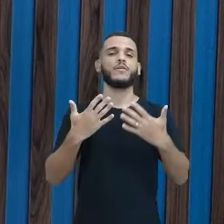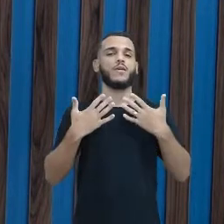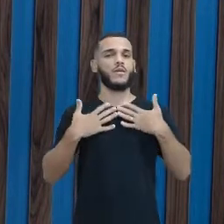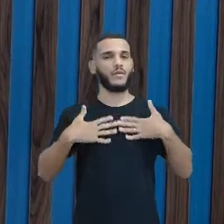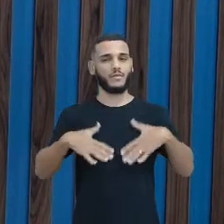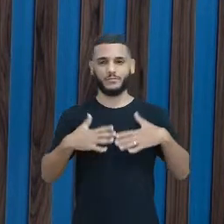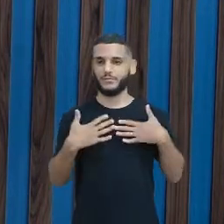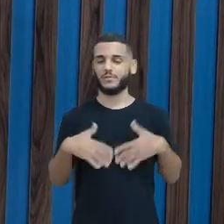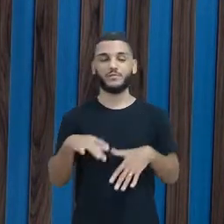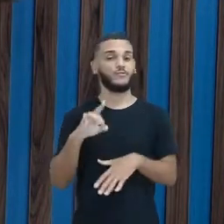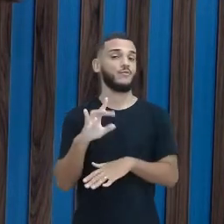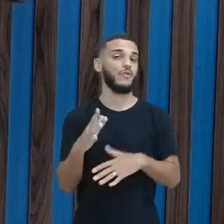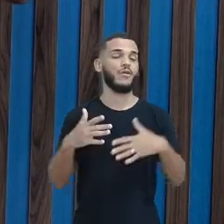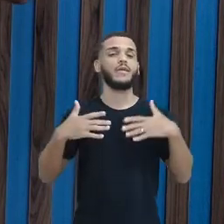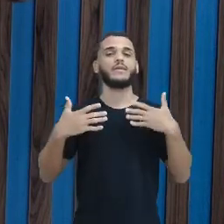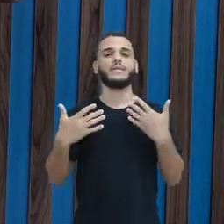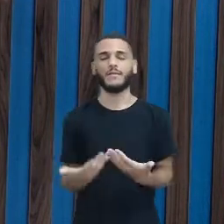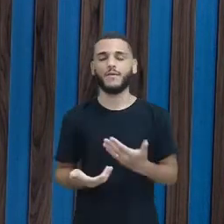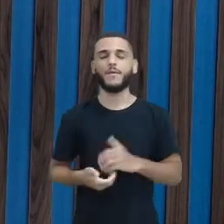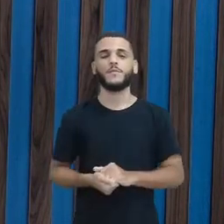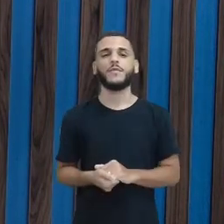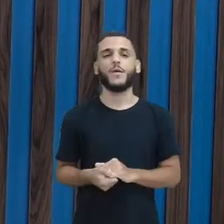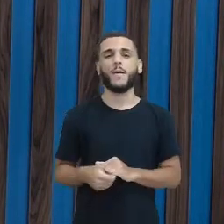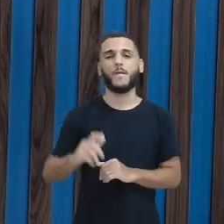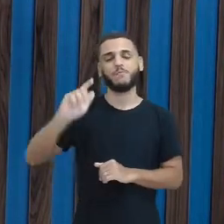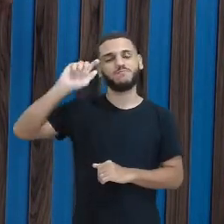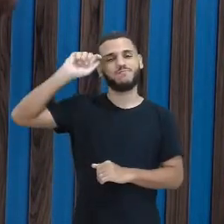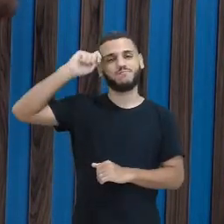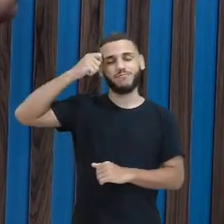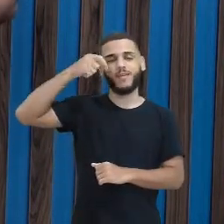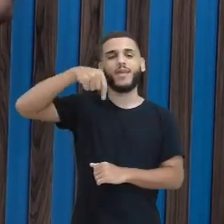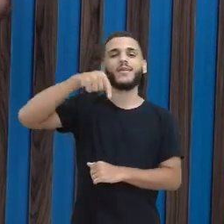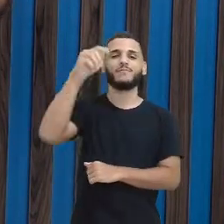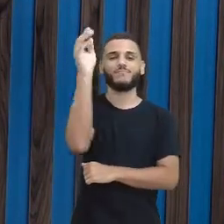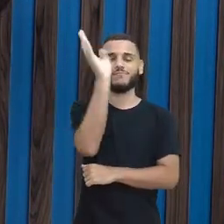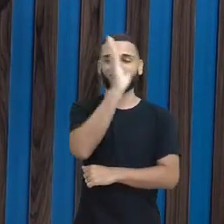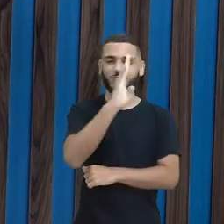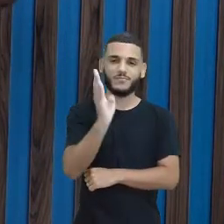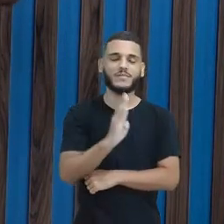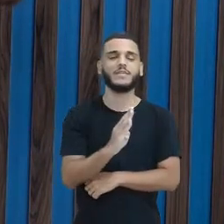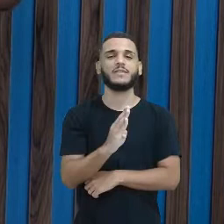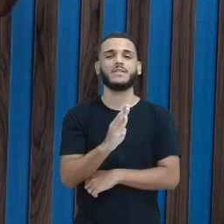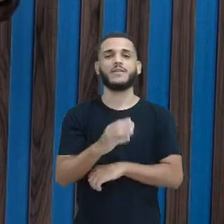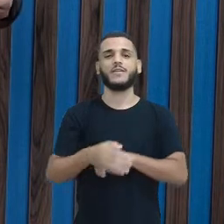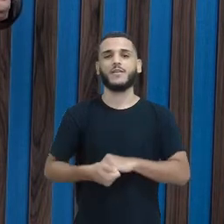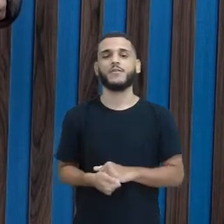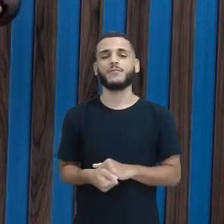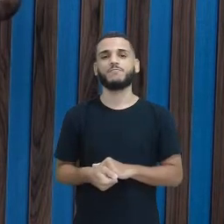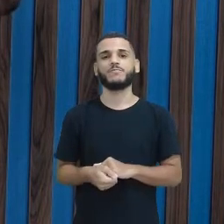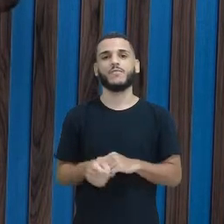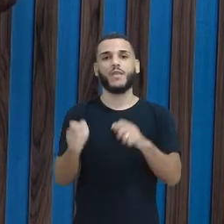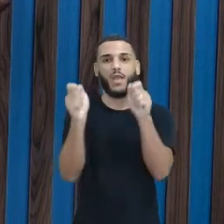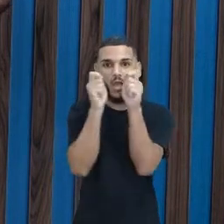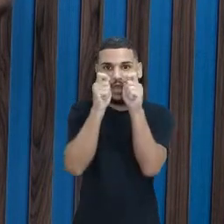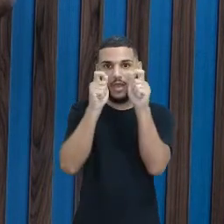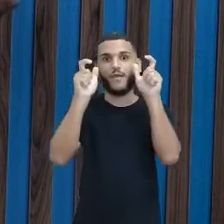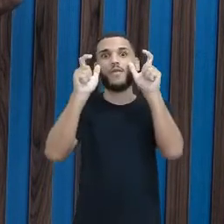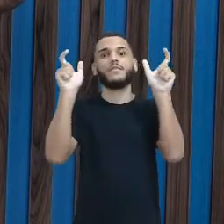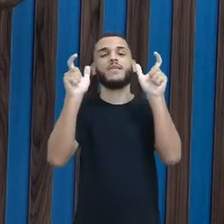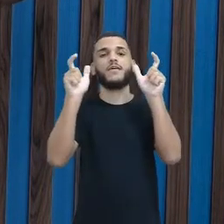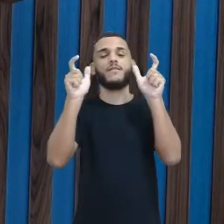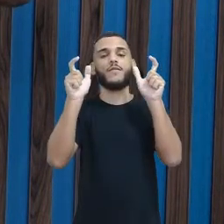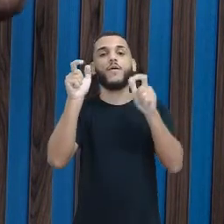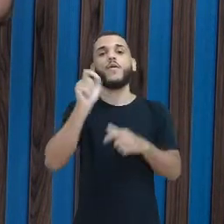na prática, esses africanos, né, aqui no Brasil, eles acordavam já com